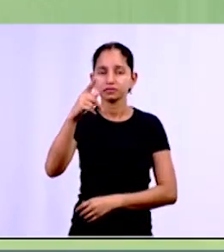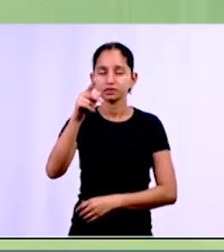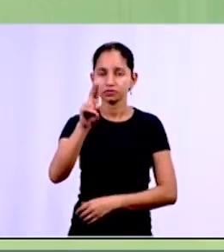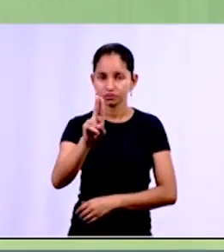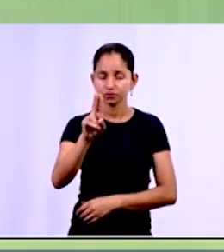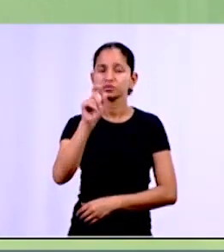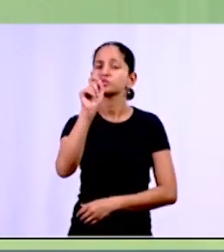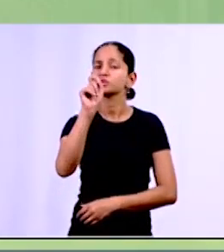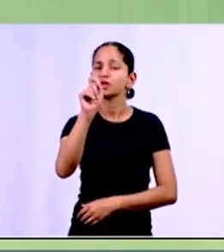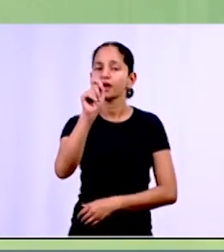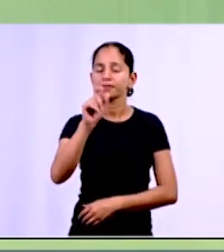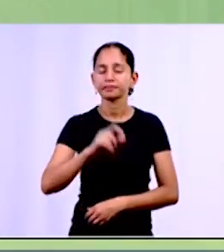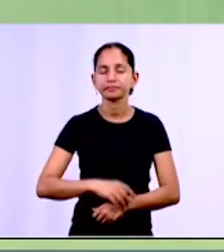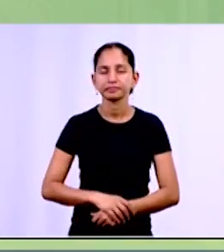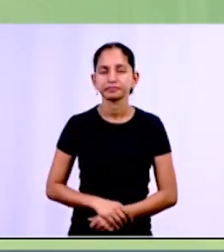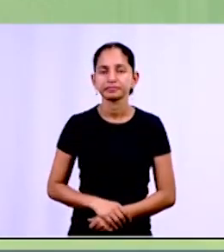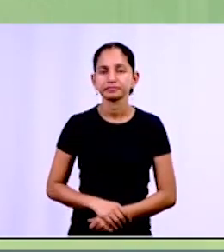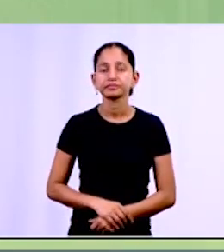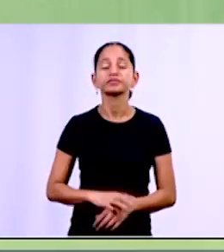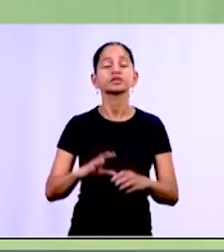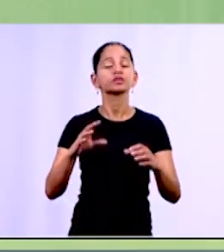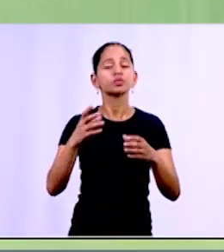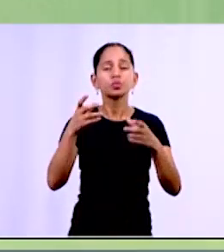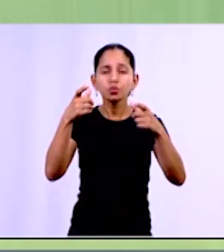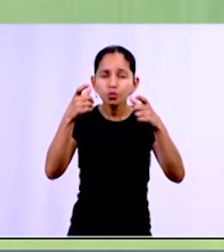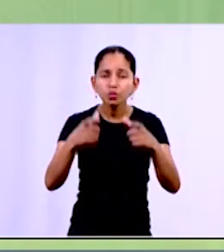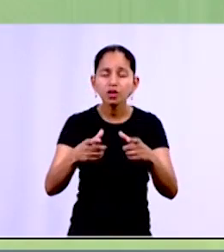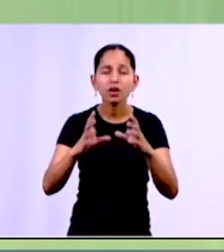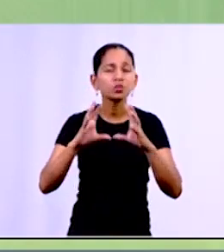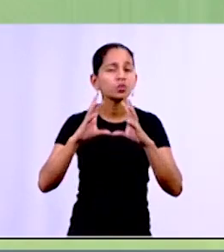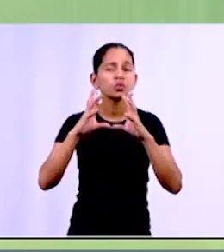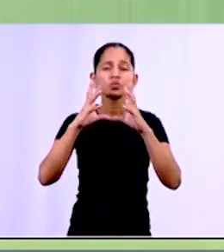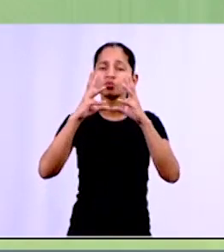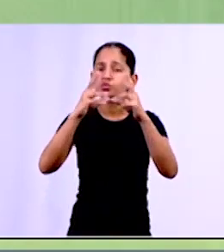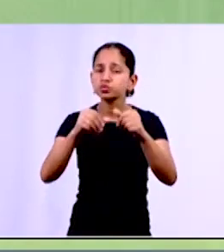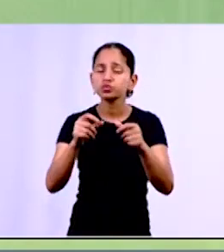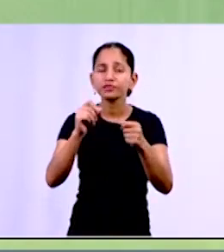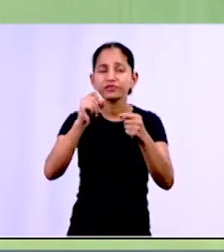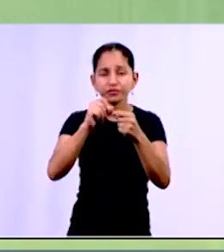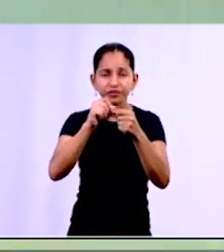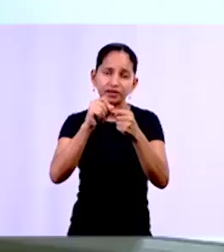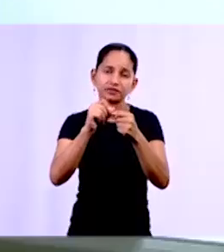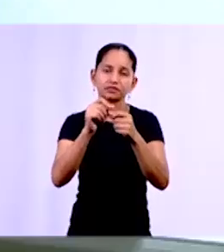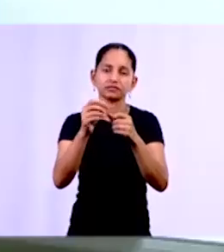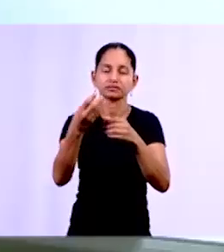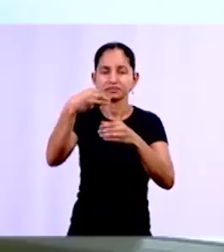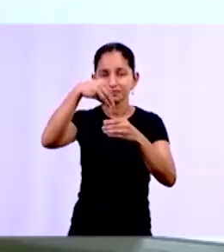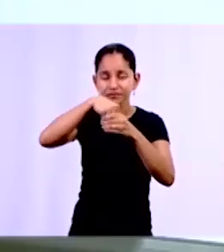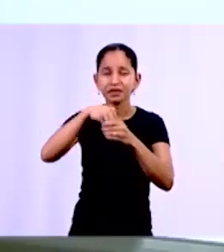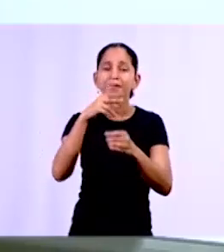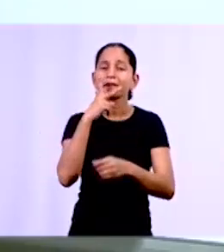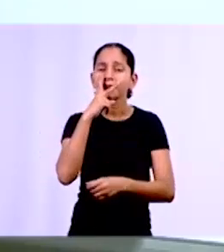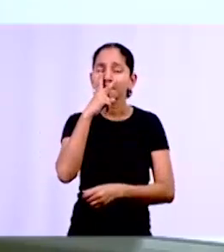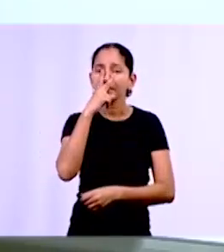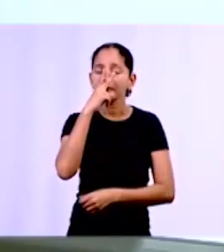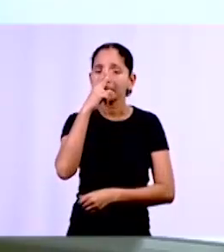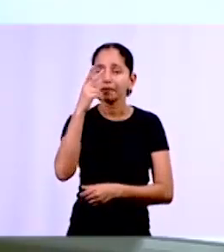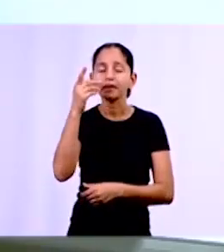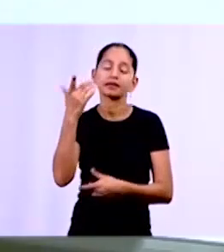Unidade Central de Processamento? É onde todos os cálculos, todos os processamentos do computador são executados. É o cérebro do computador,